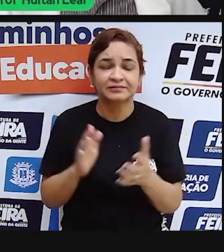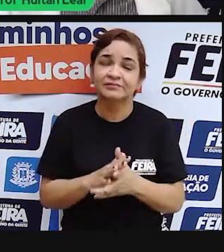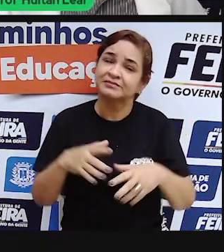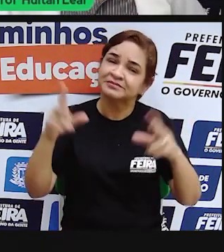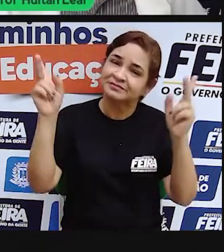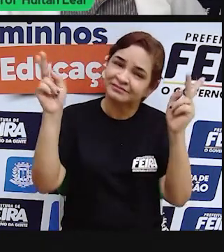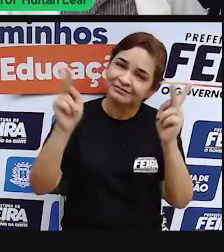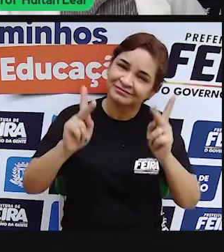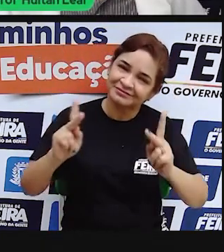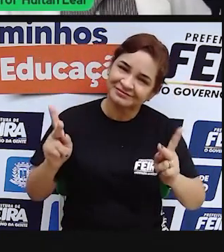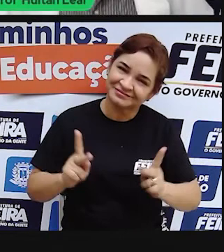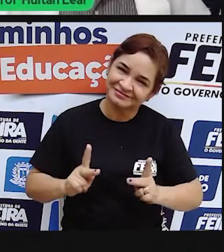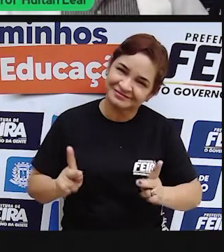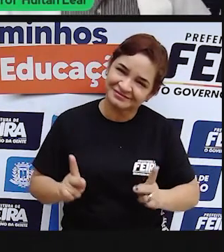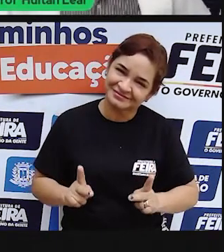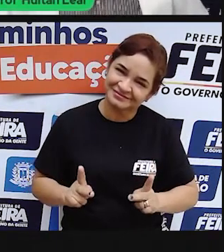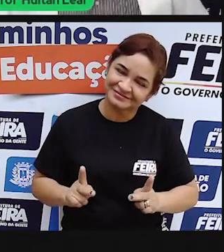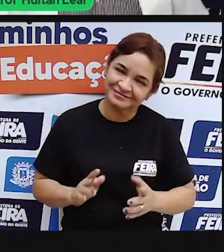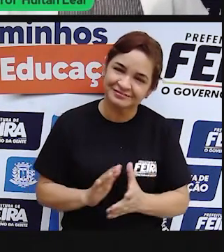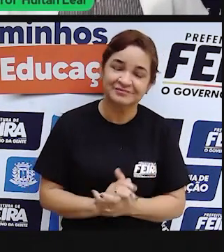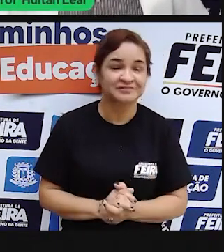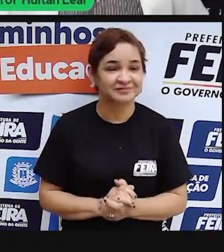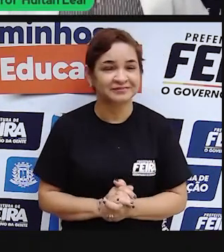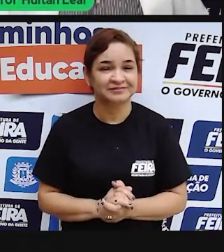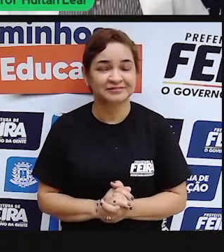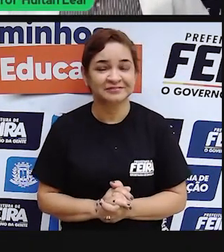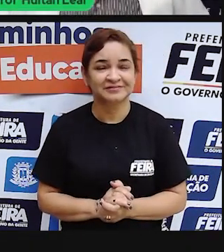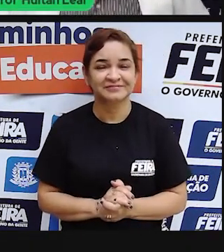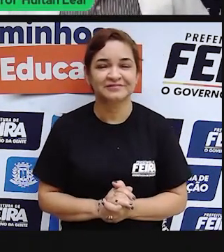paz, que também não é algo